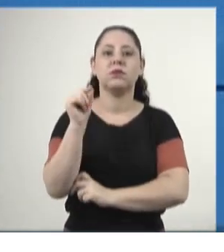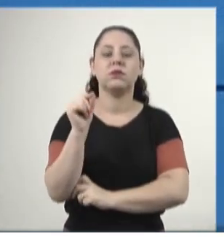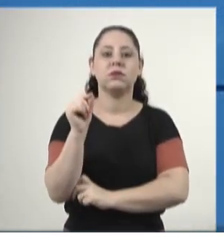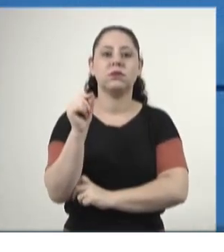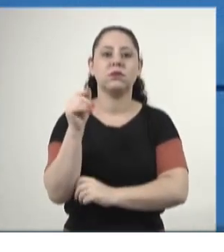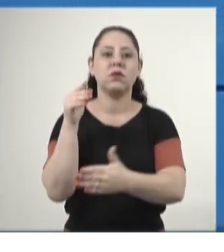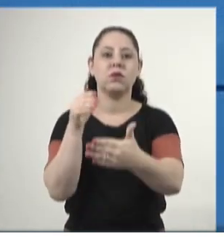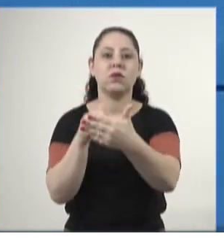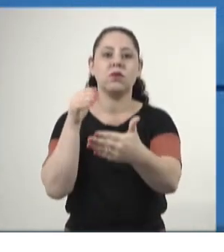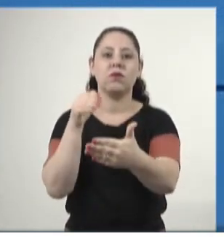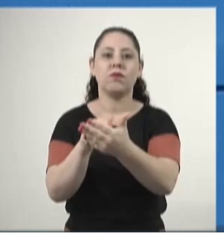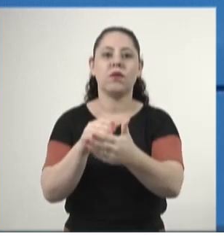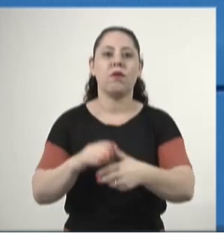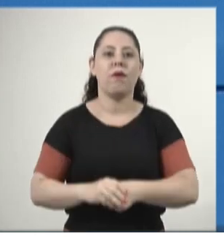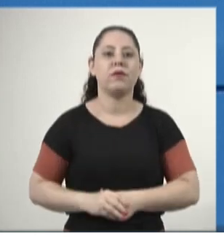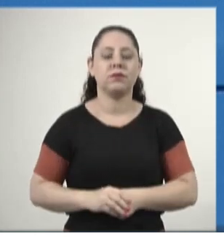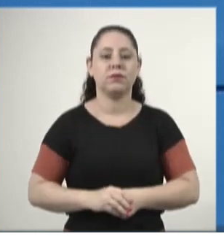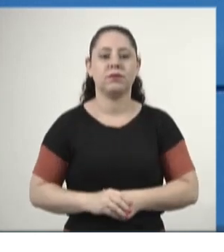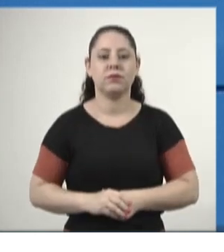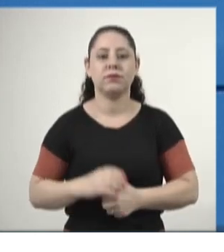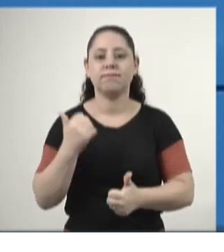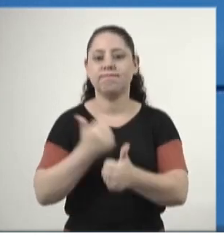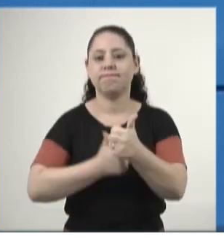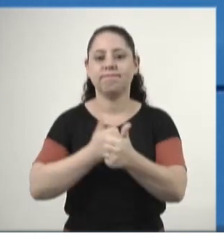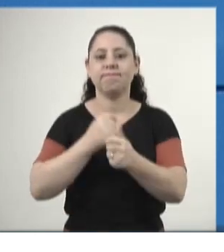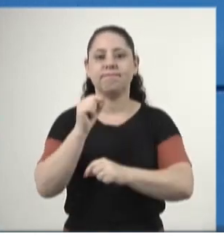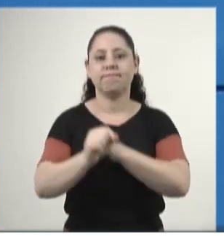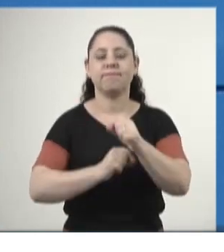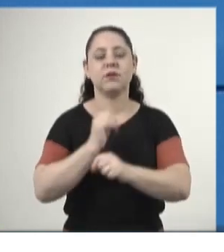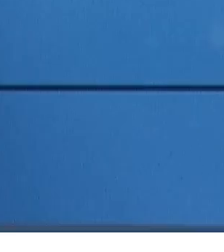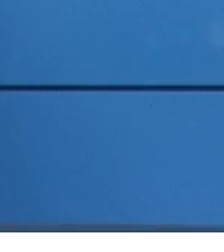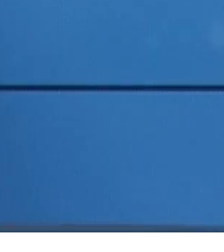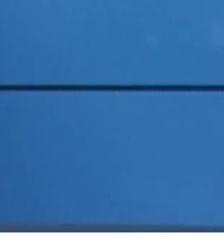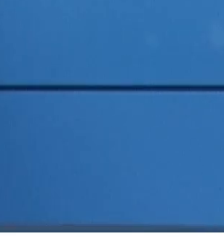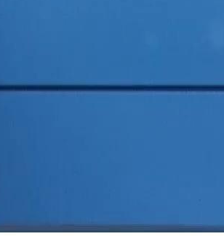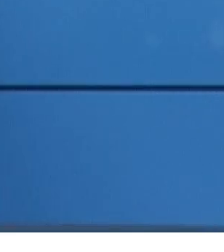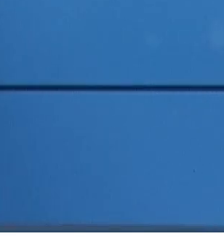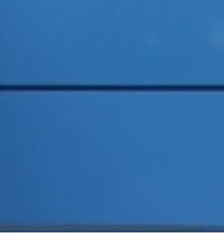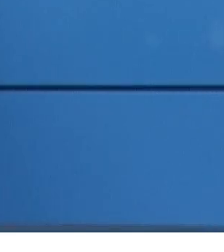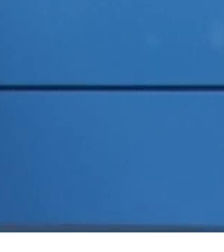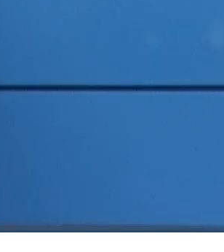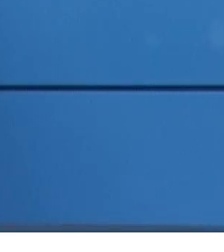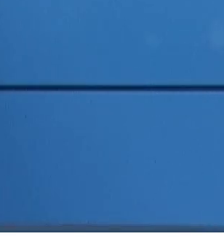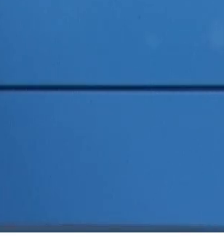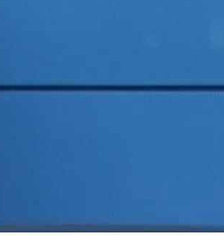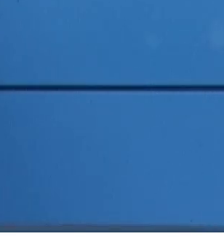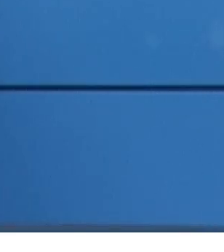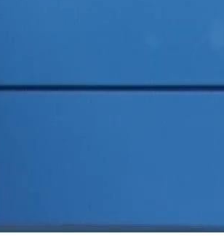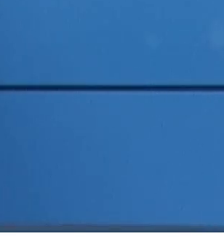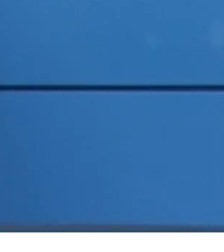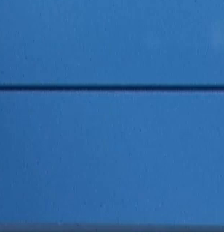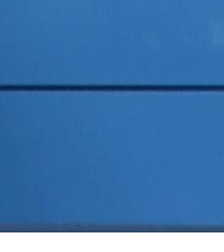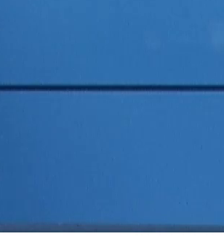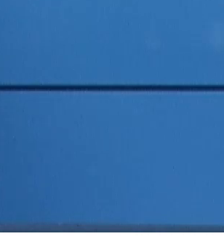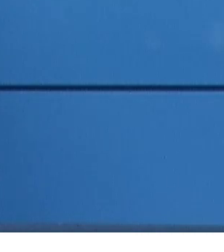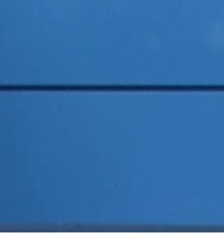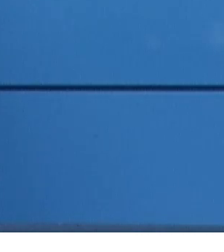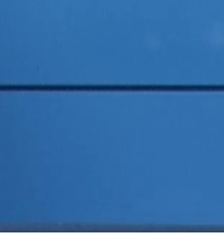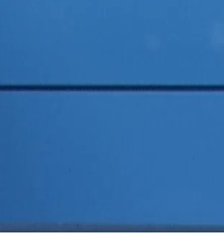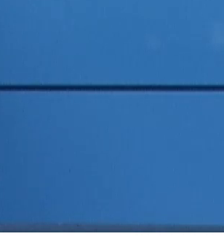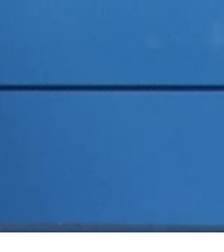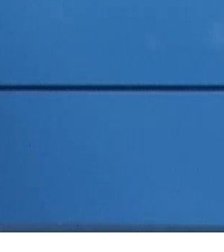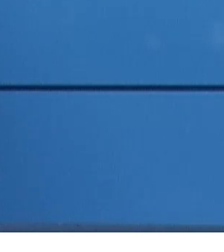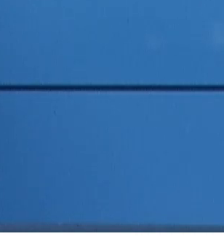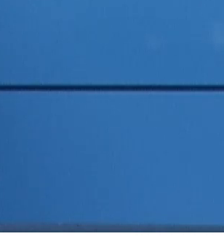um desafio. Um desafio ao qual eu já ouvi em outras palestras, um